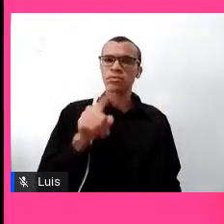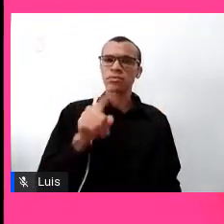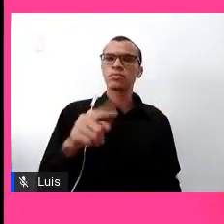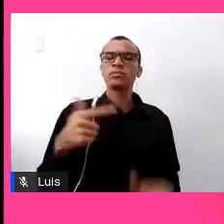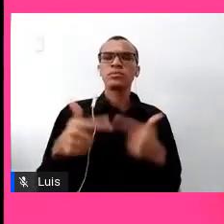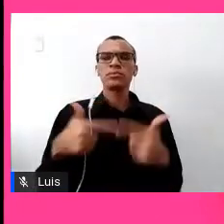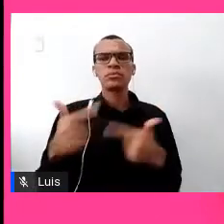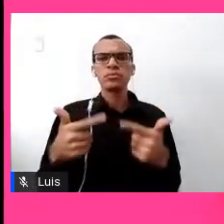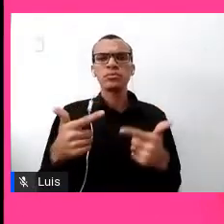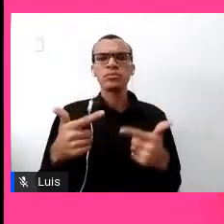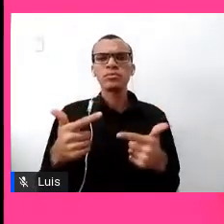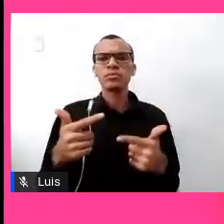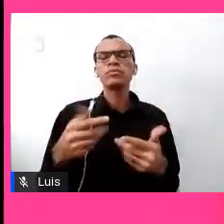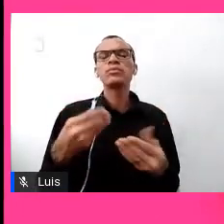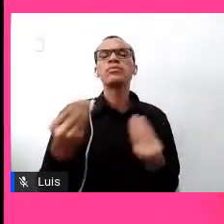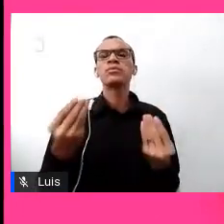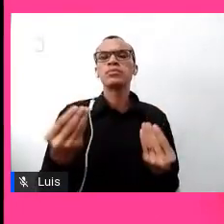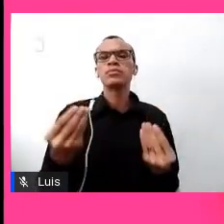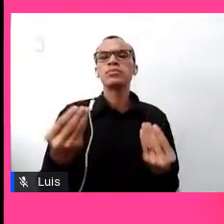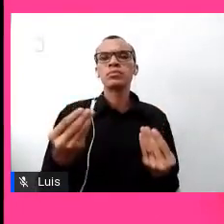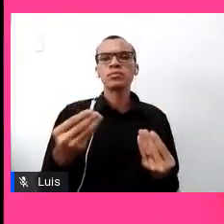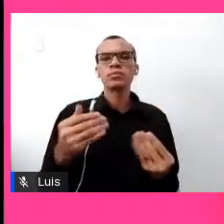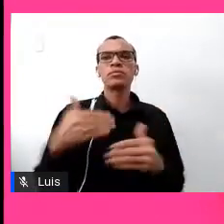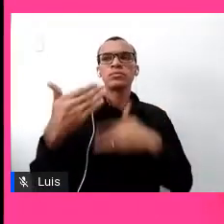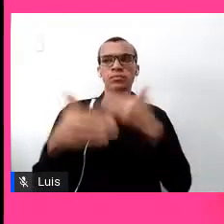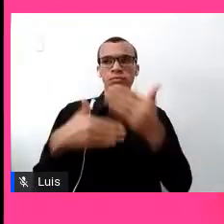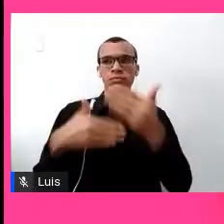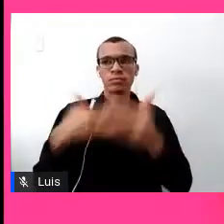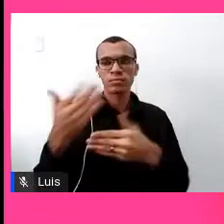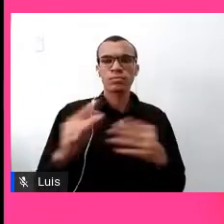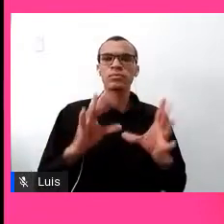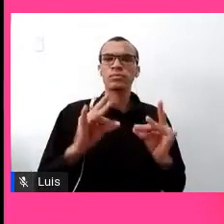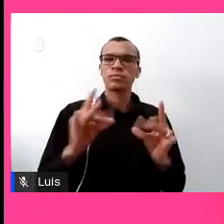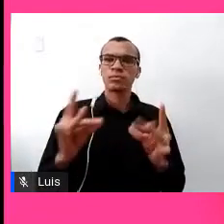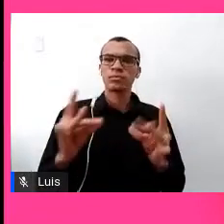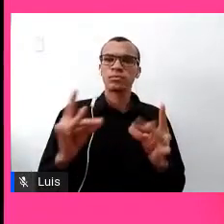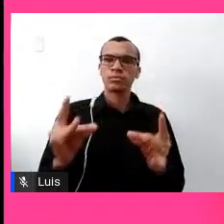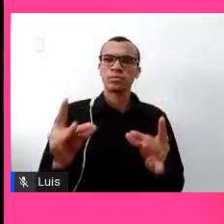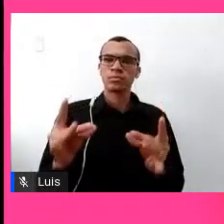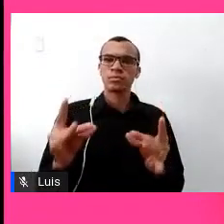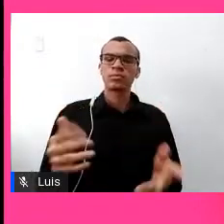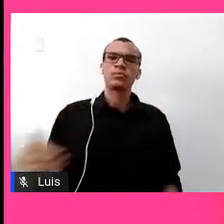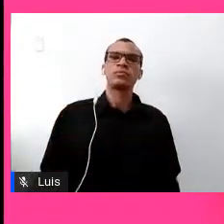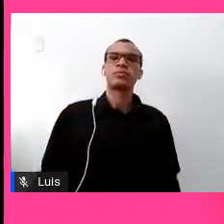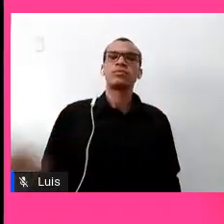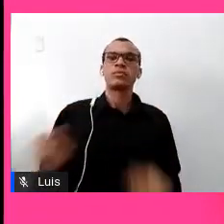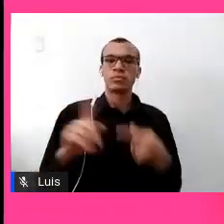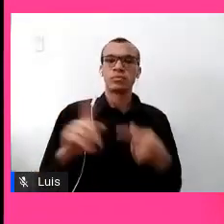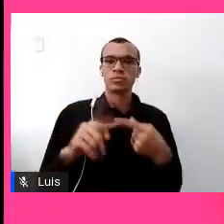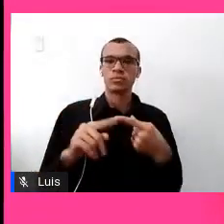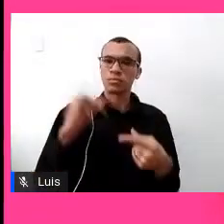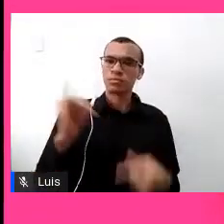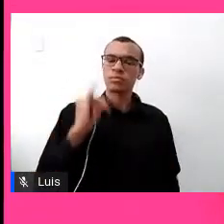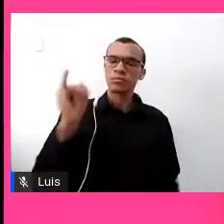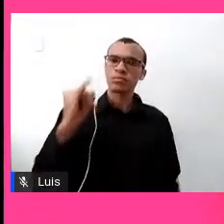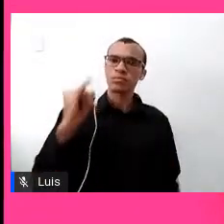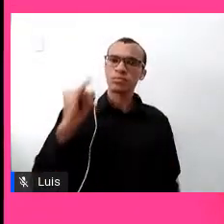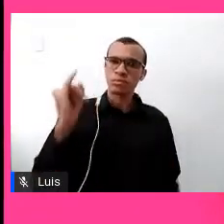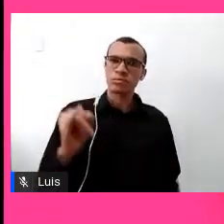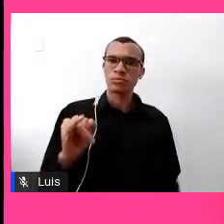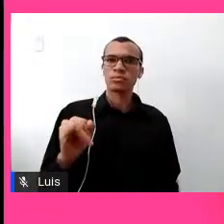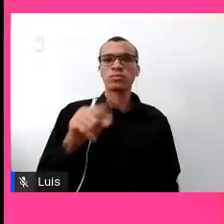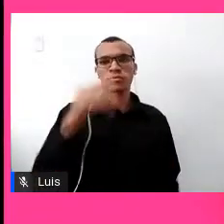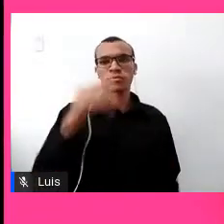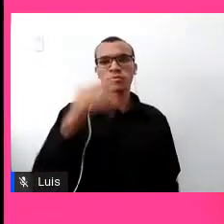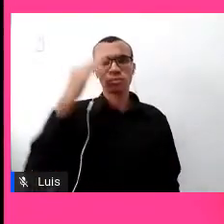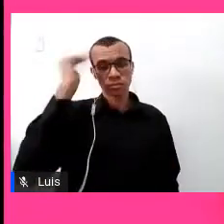isso? No momento de fazer a colagem. Porque aí é importante você saber se dobra o